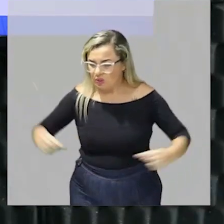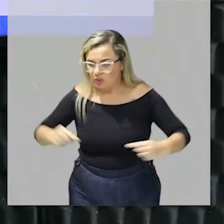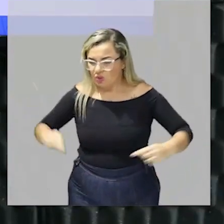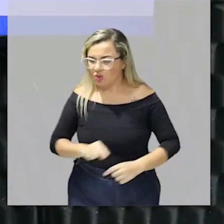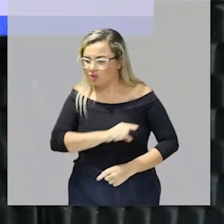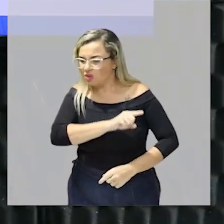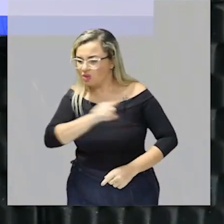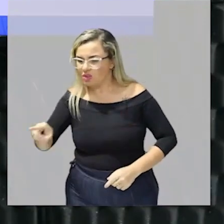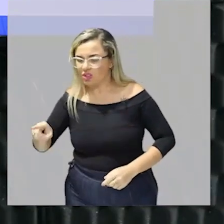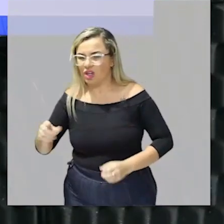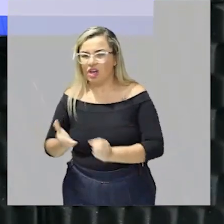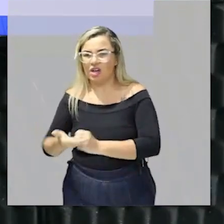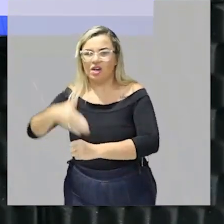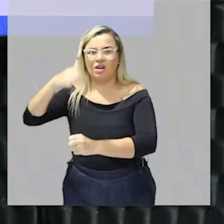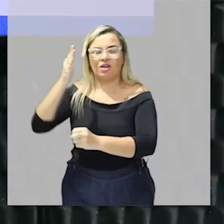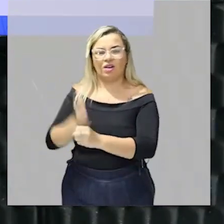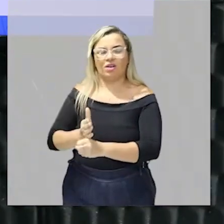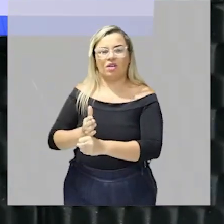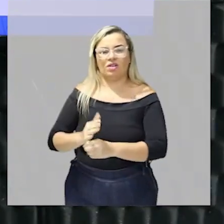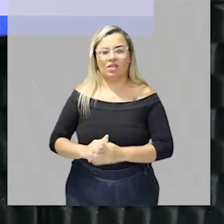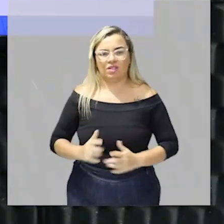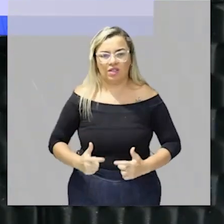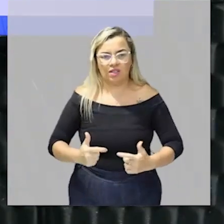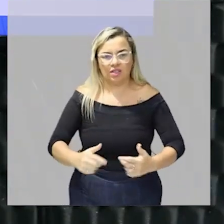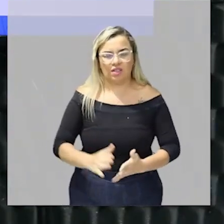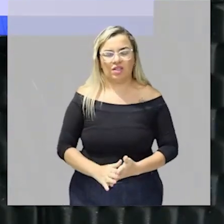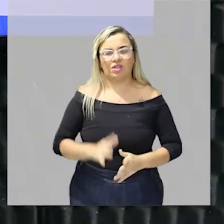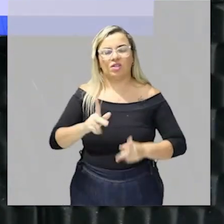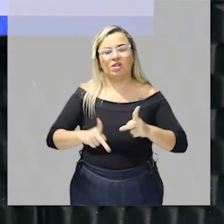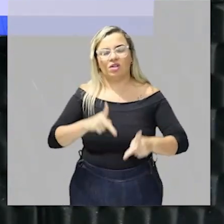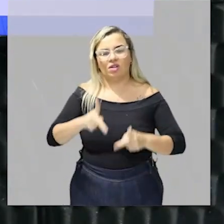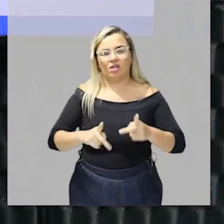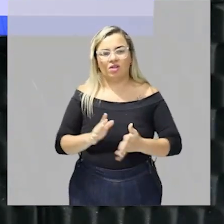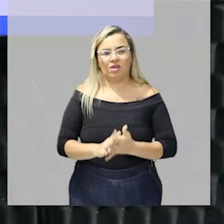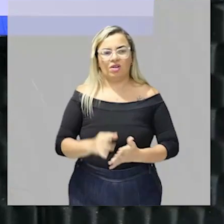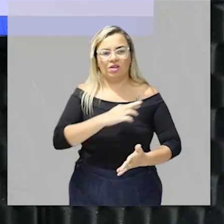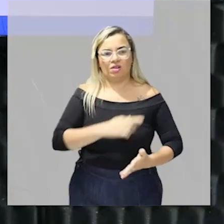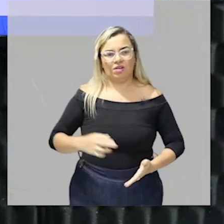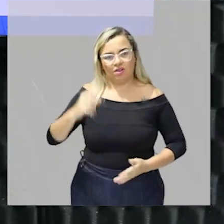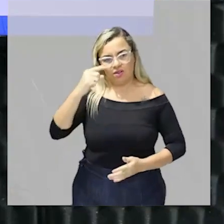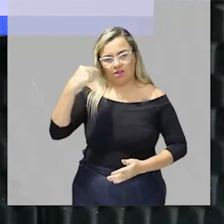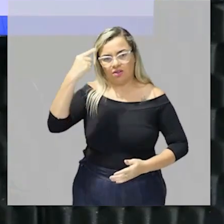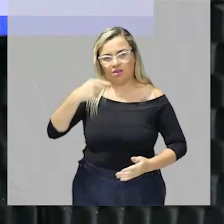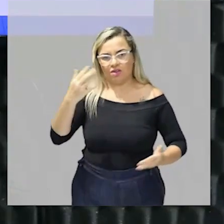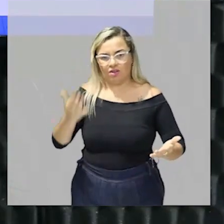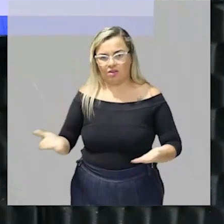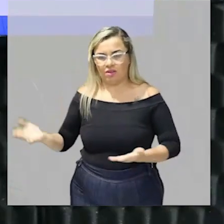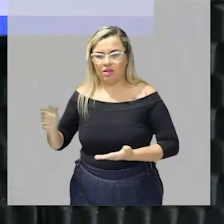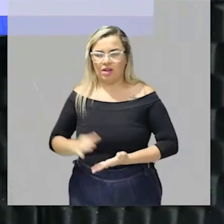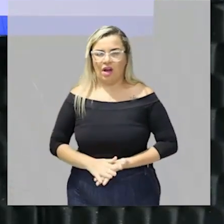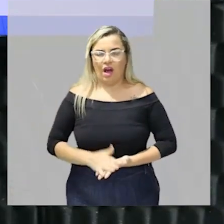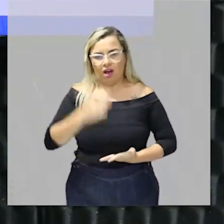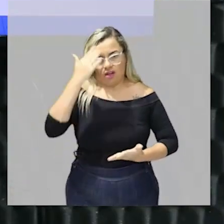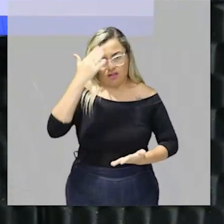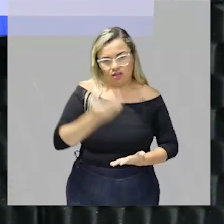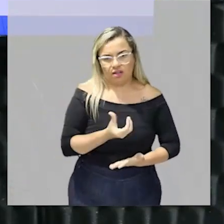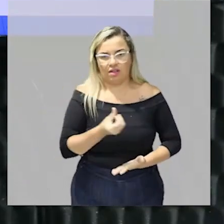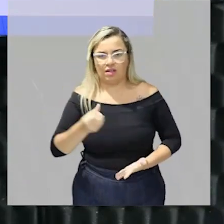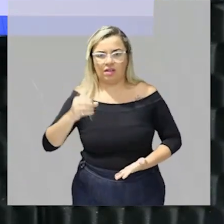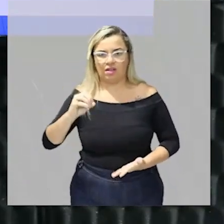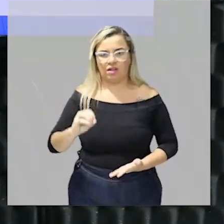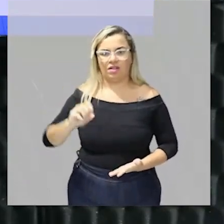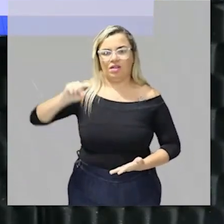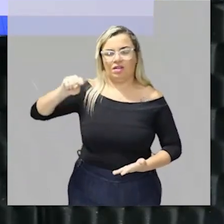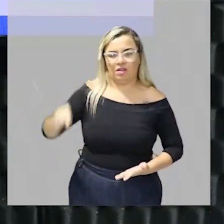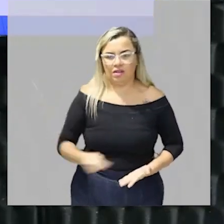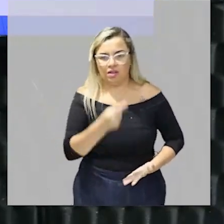que vai se ter aqui na chamada Guerra Civil Espanhola. Estima-se que cerca de 60 mil cidadãos de várias partes do